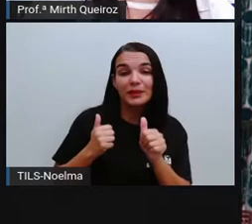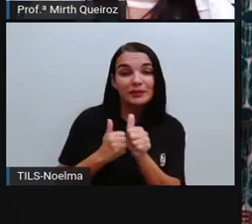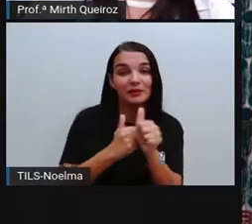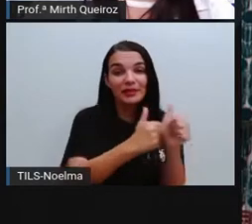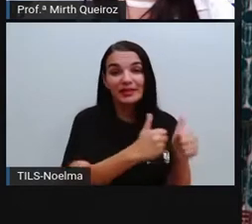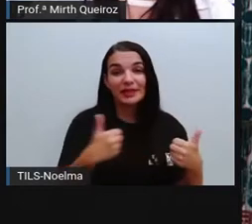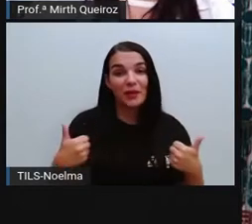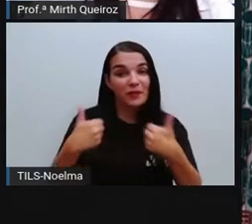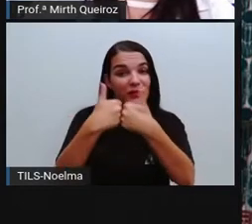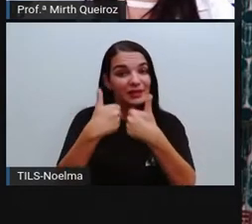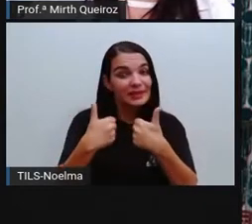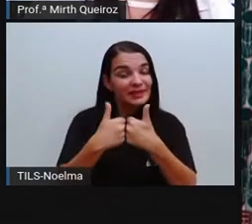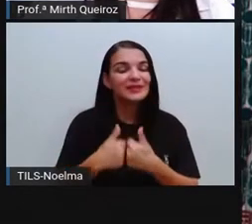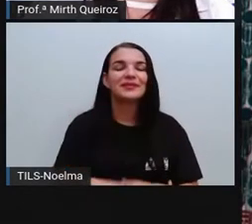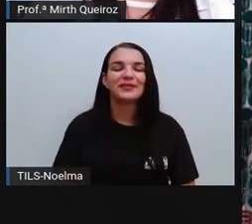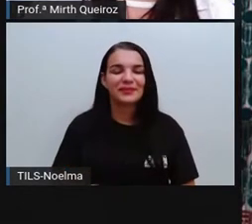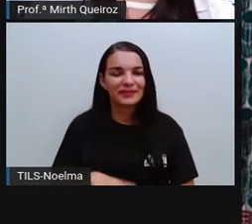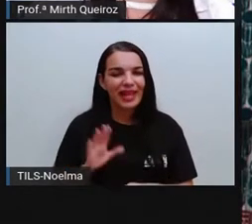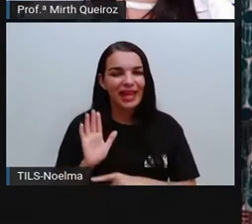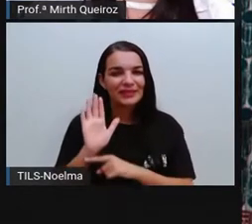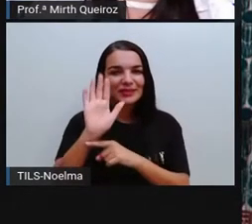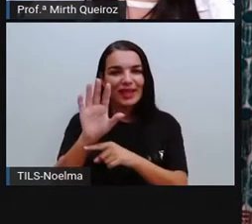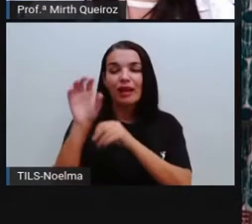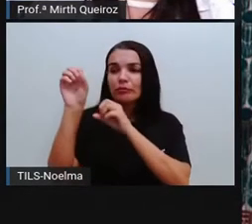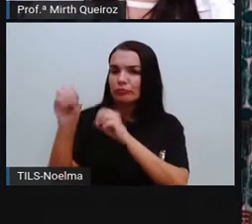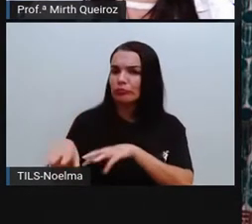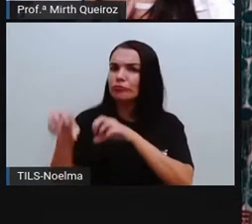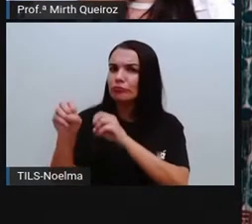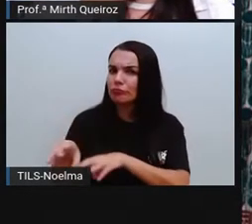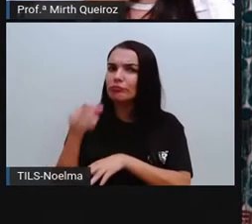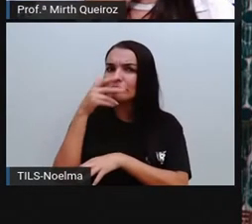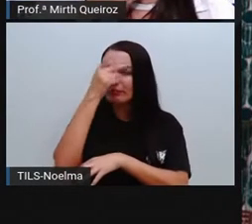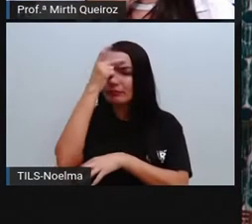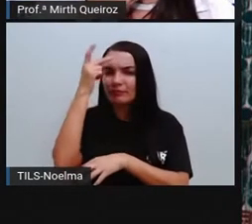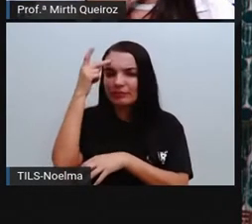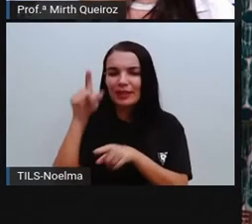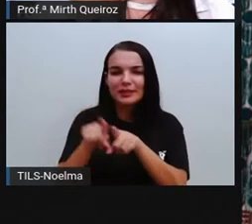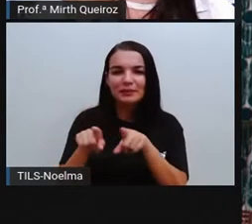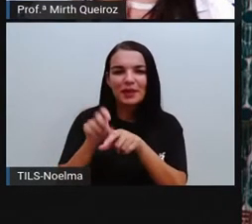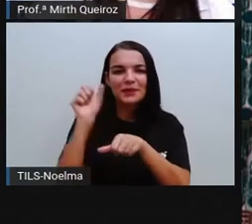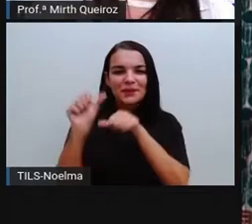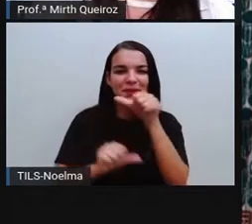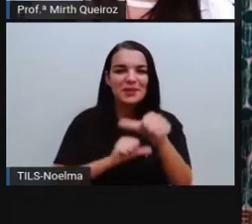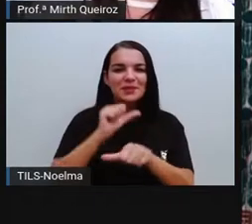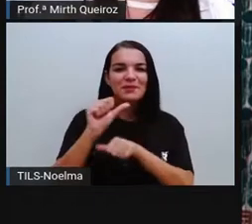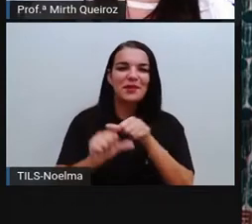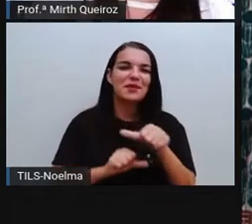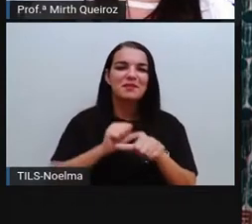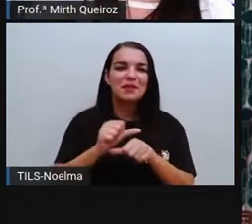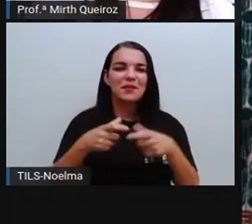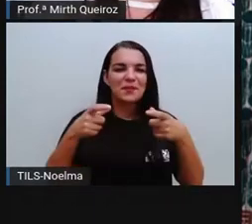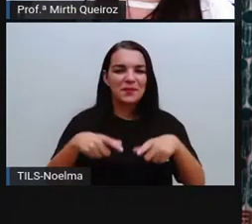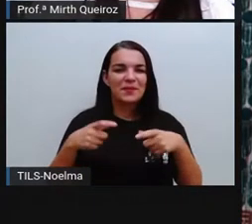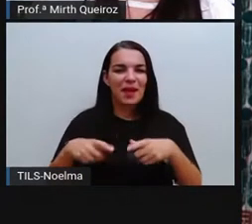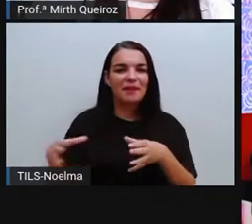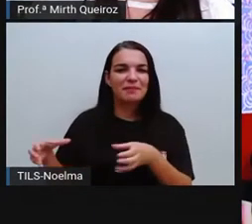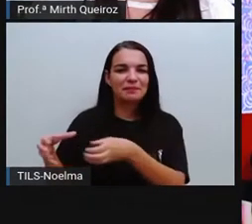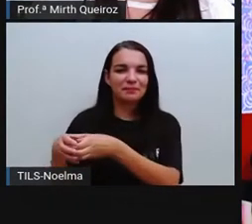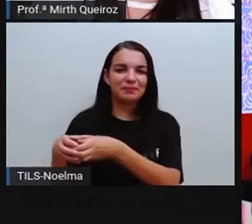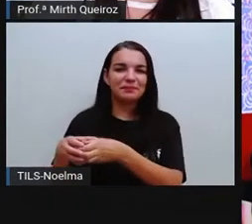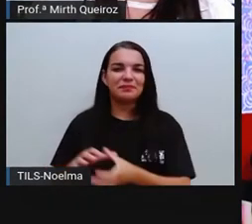vizinhos dela, que ajudaram, e ela ensinou e ajudaram aí a transformar essa